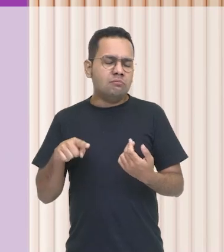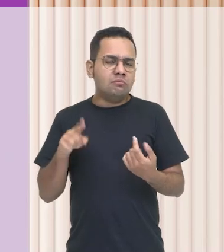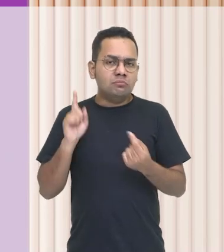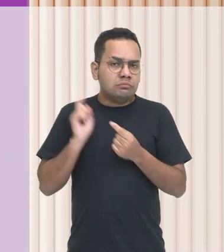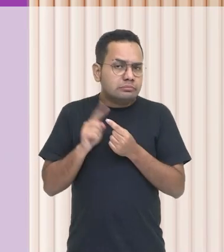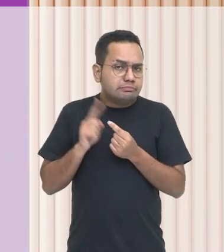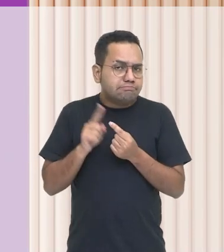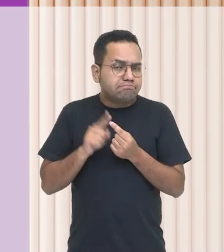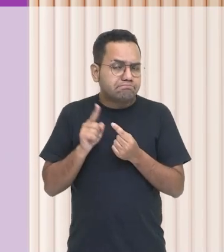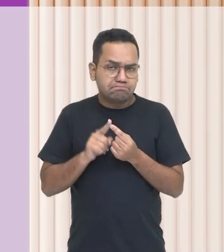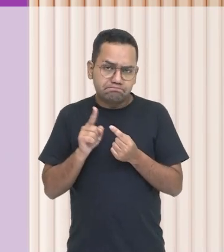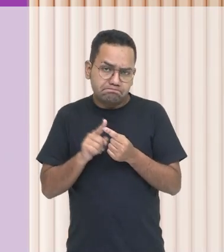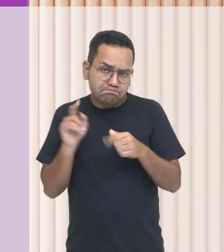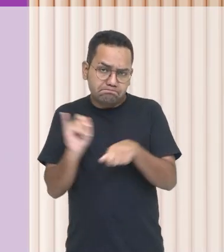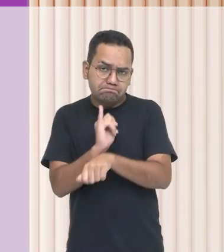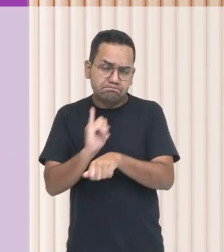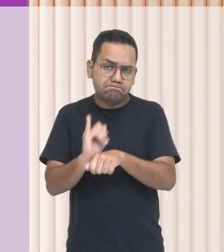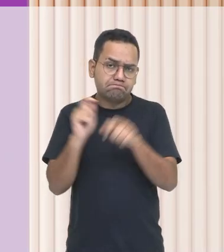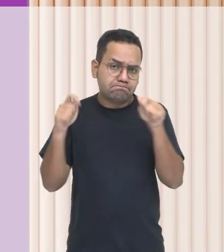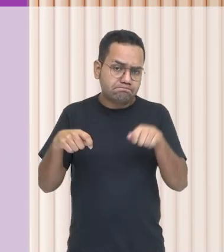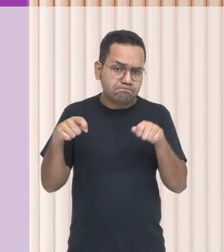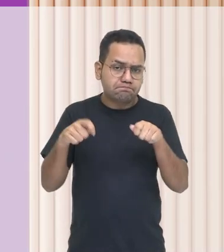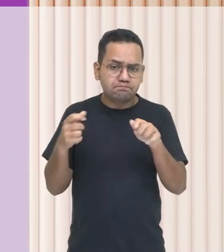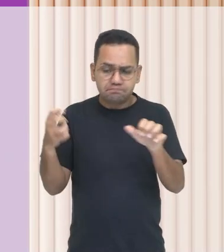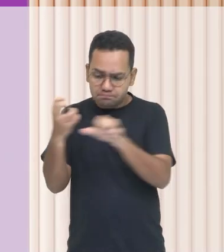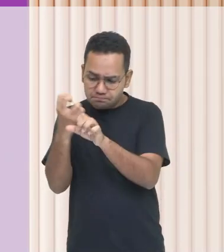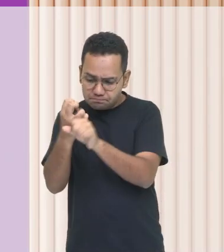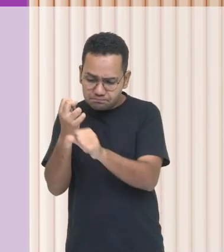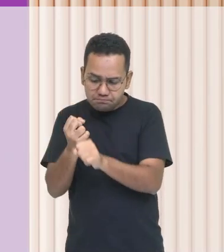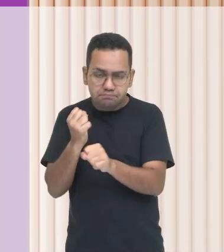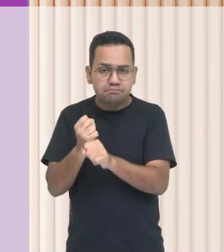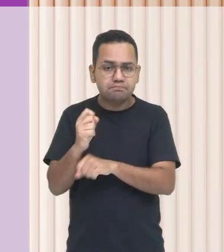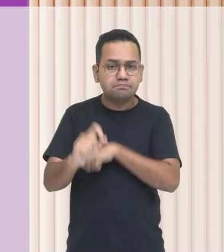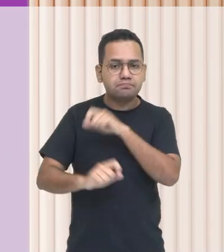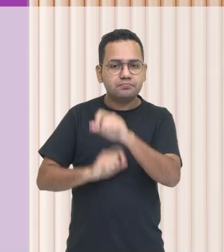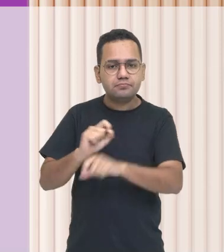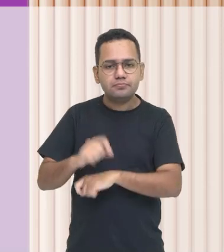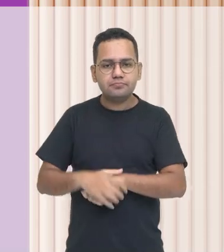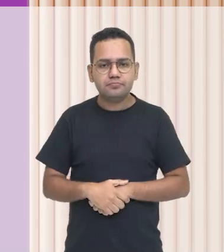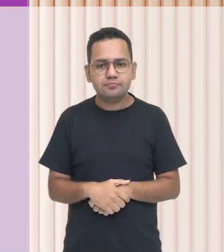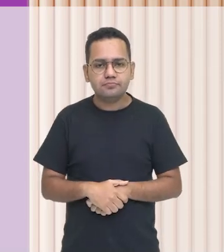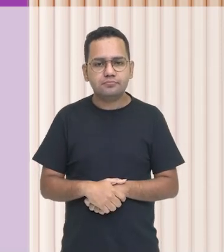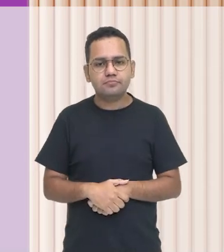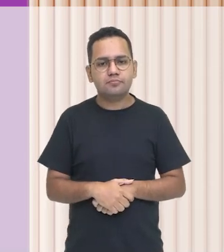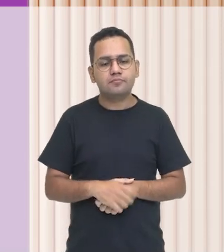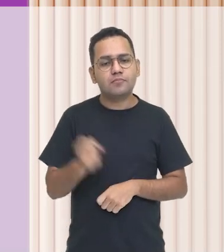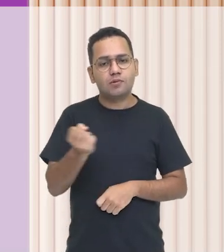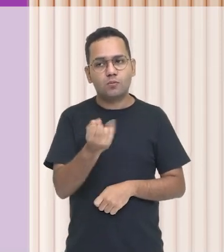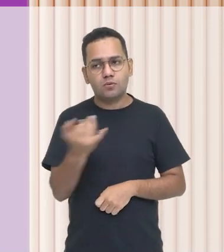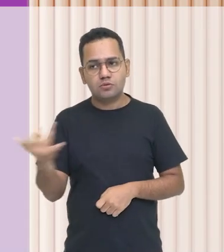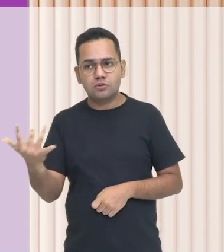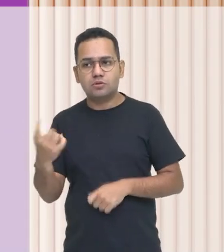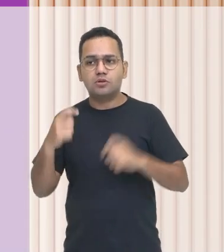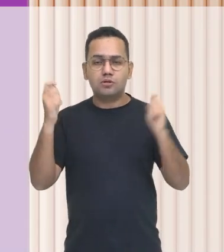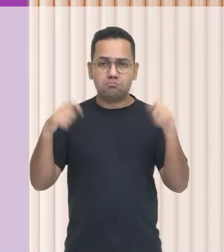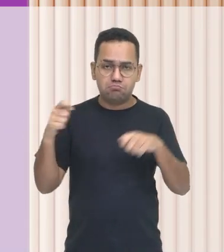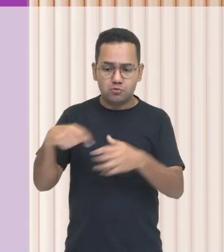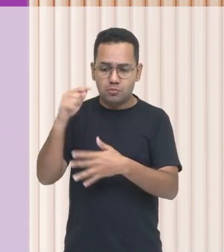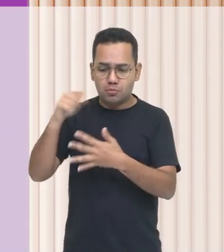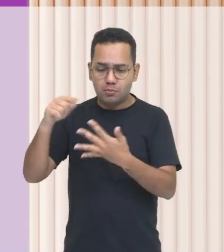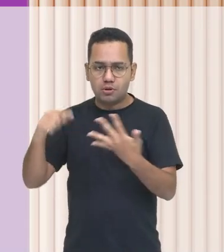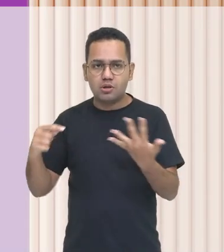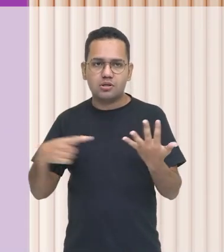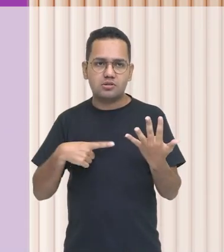que nós utilizamos para quantificar, né, o número de possibilidades de um evento,